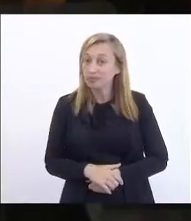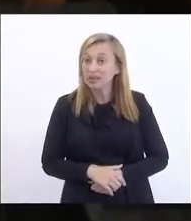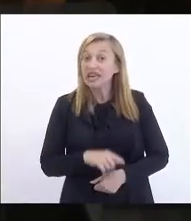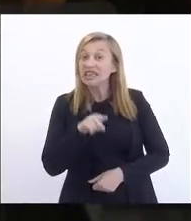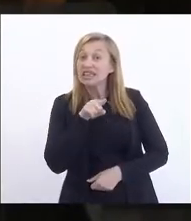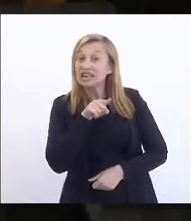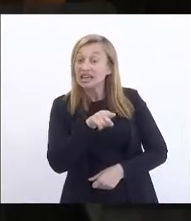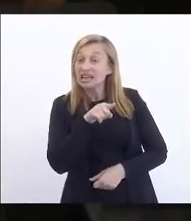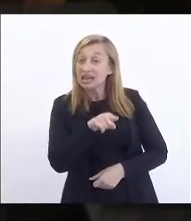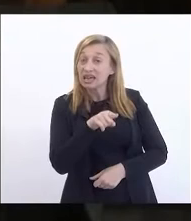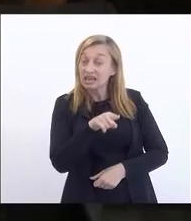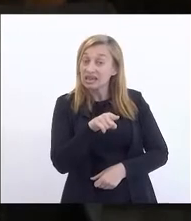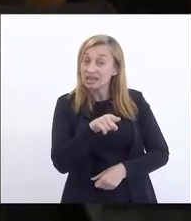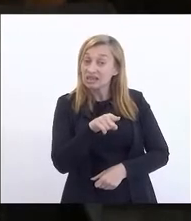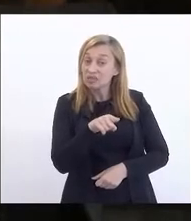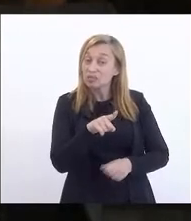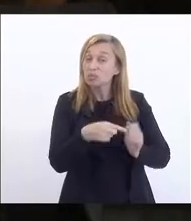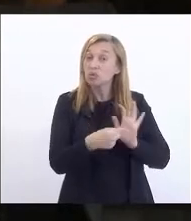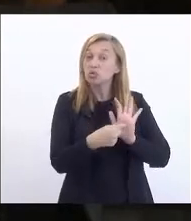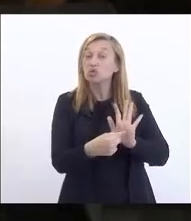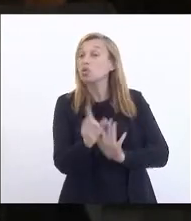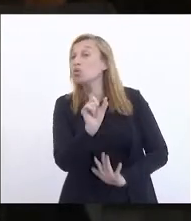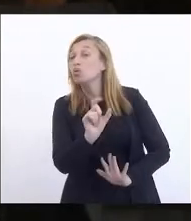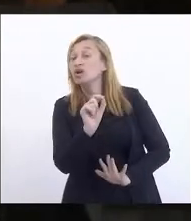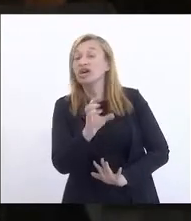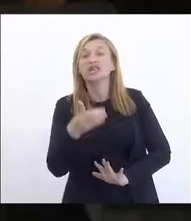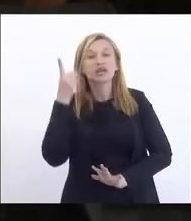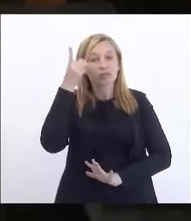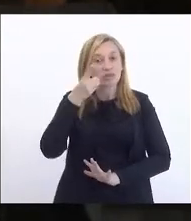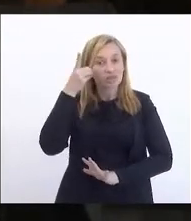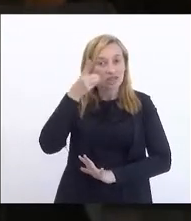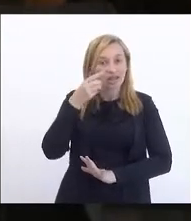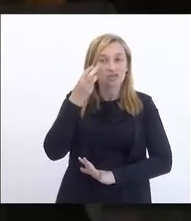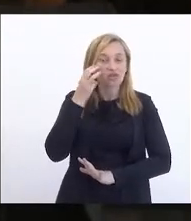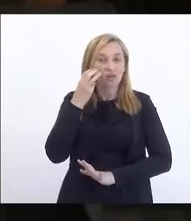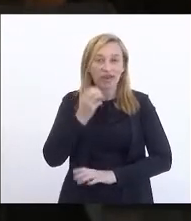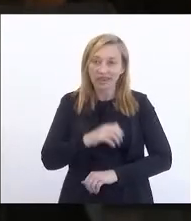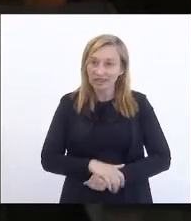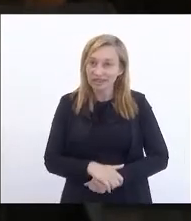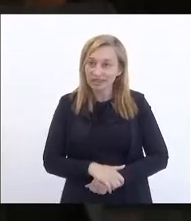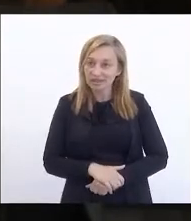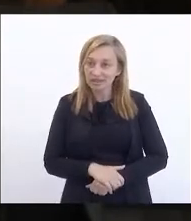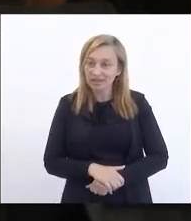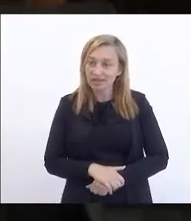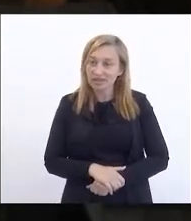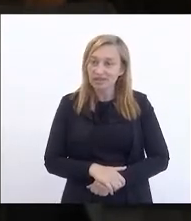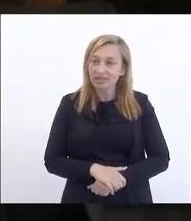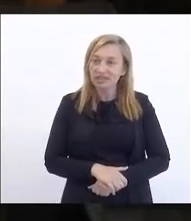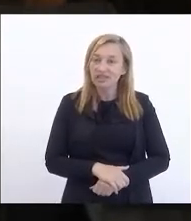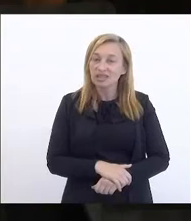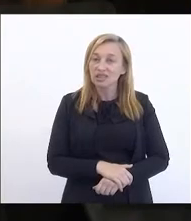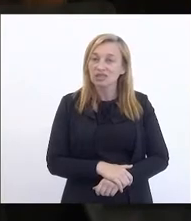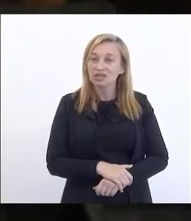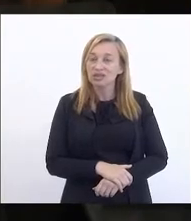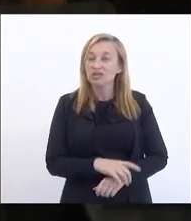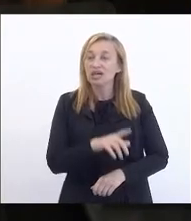caixa preta nos mostrou, deputado Valdeck Carneiro, que dá receita bruta